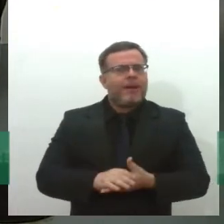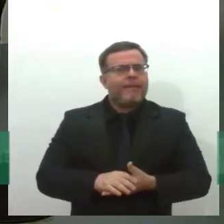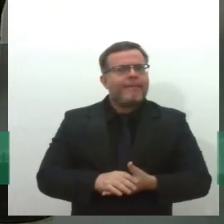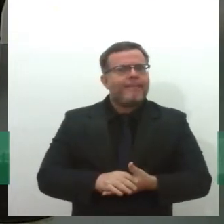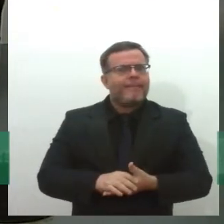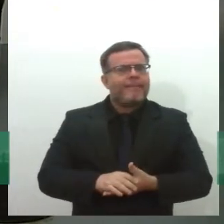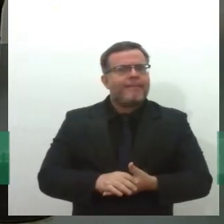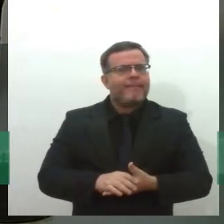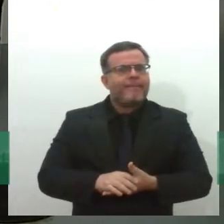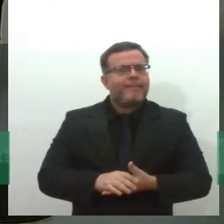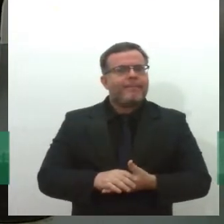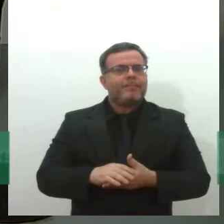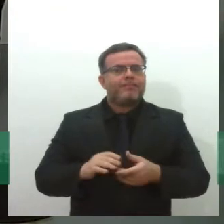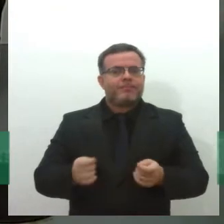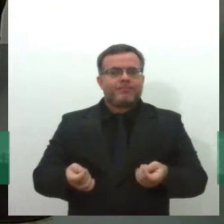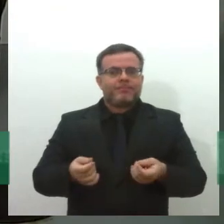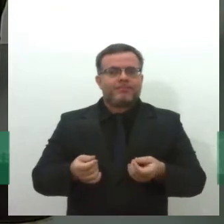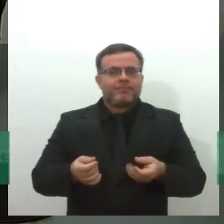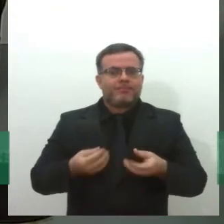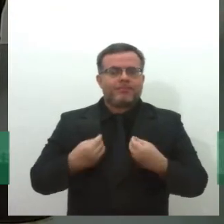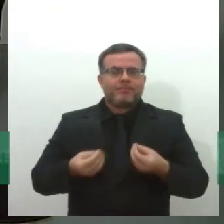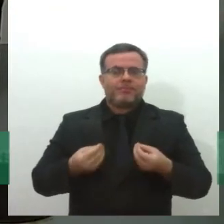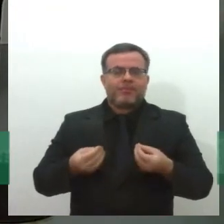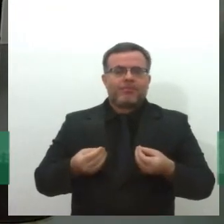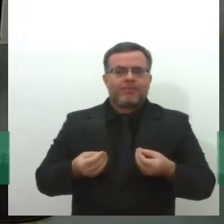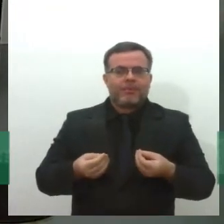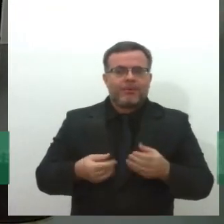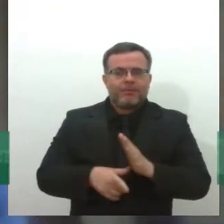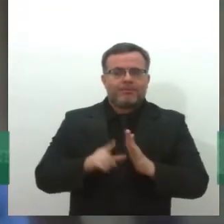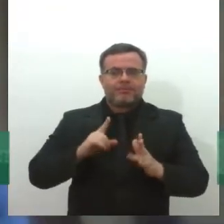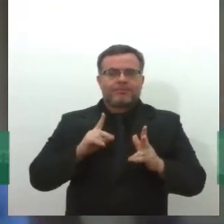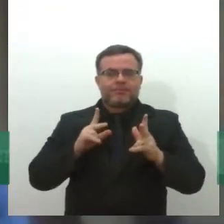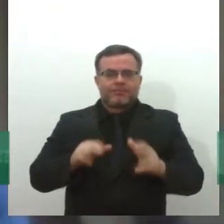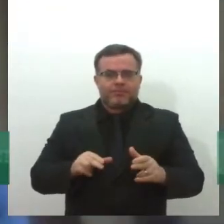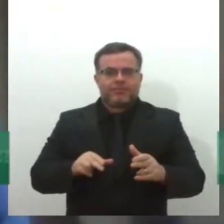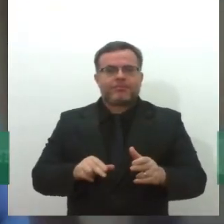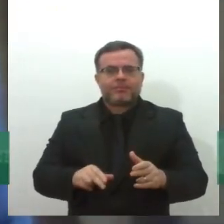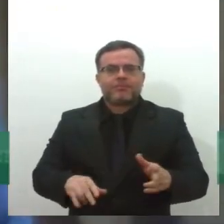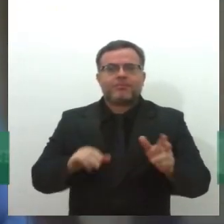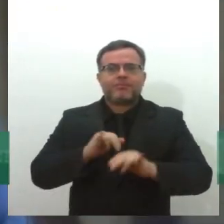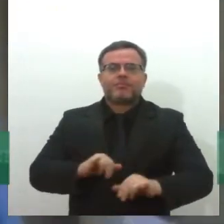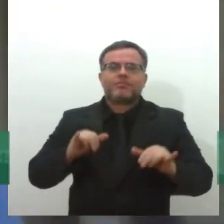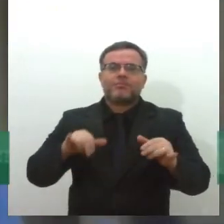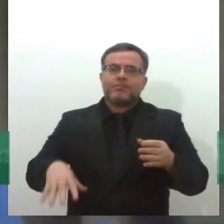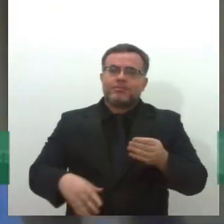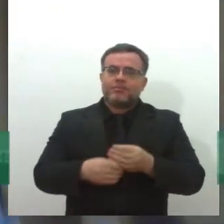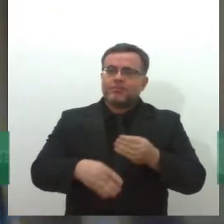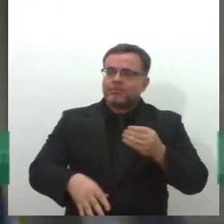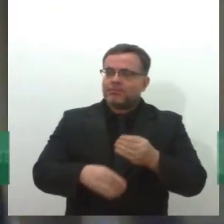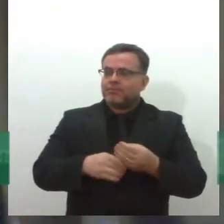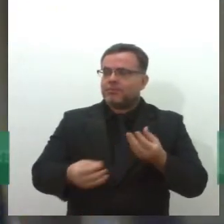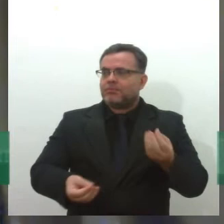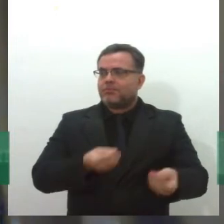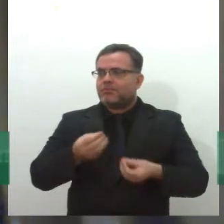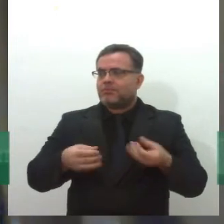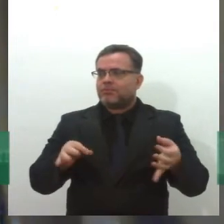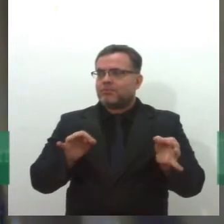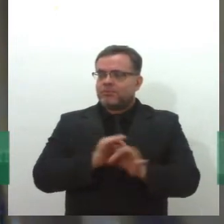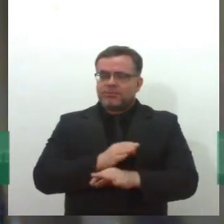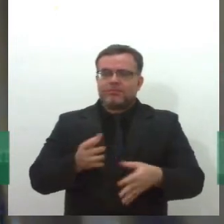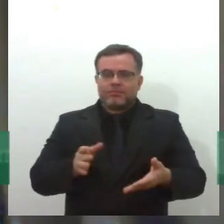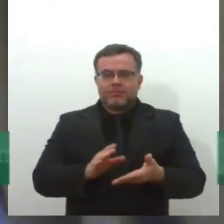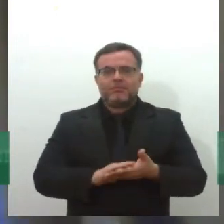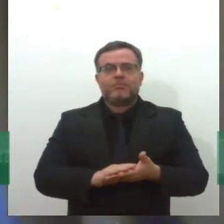O Brent, né, o óleo cru é uma commodity, né? Então você tem indexadores, você tem o Brent, você tem o WTI, que é o